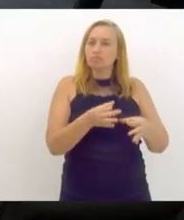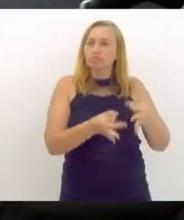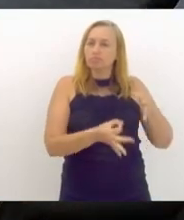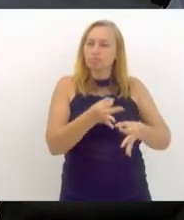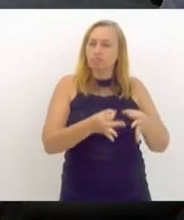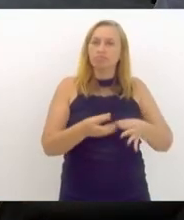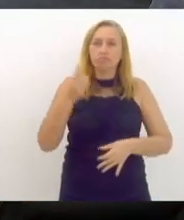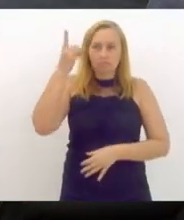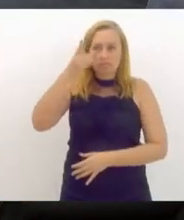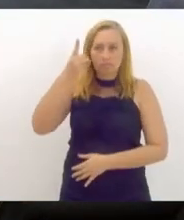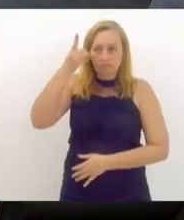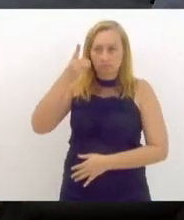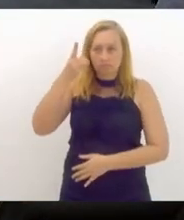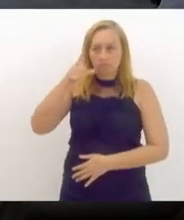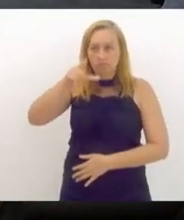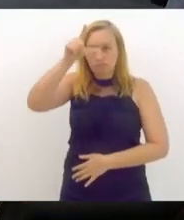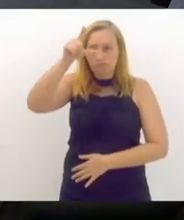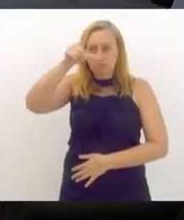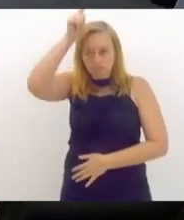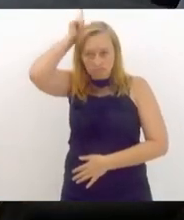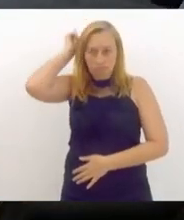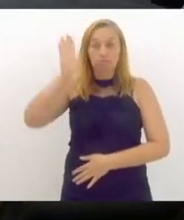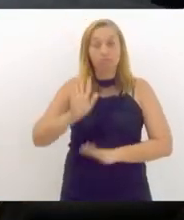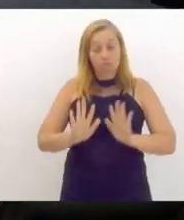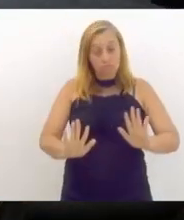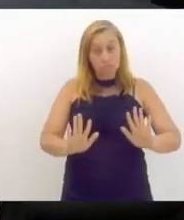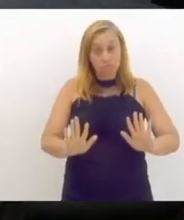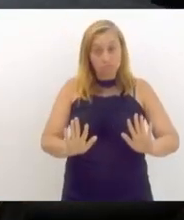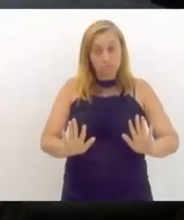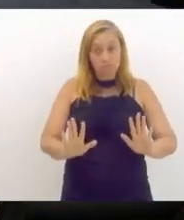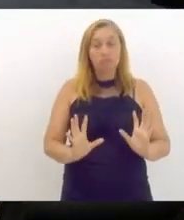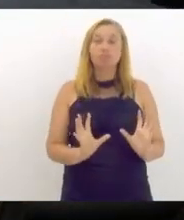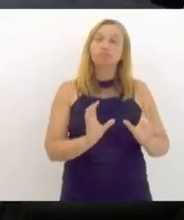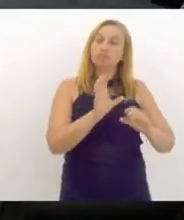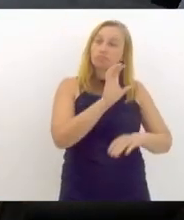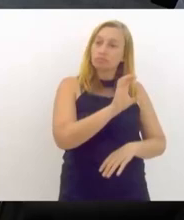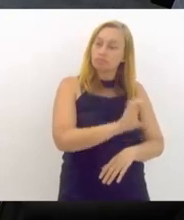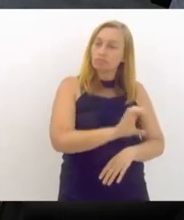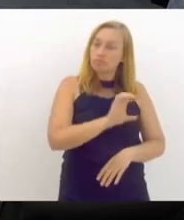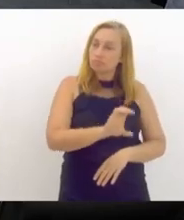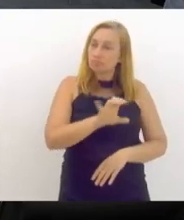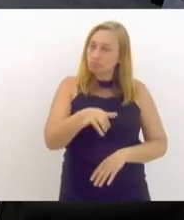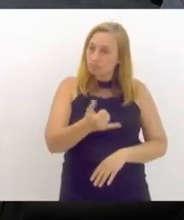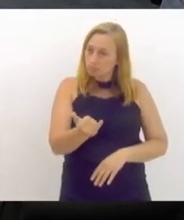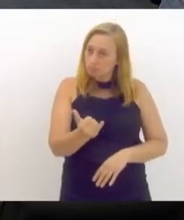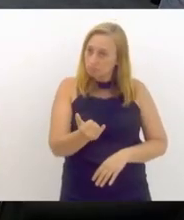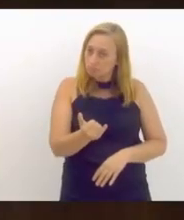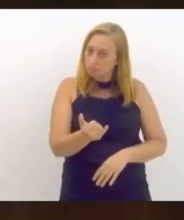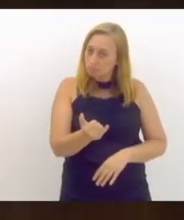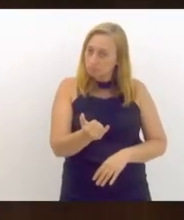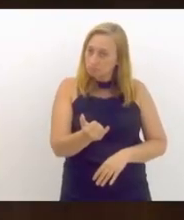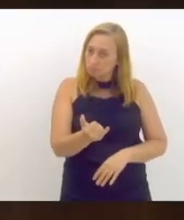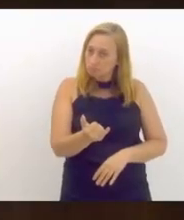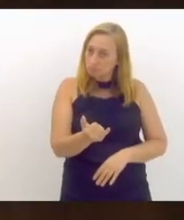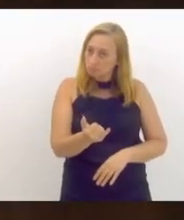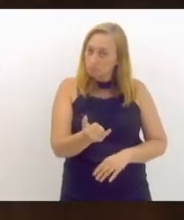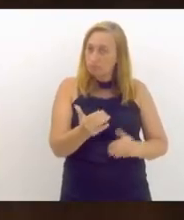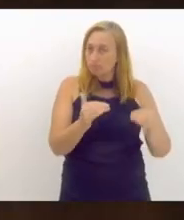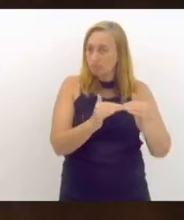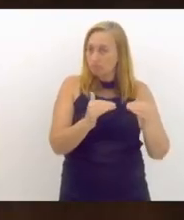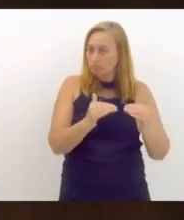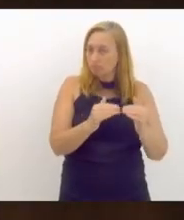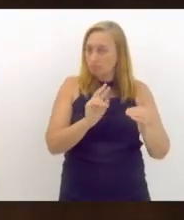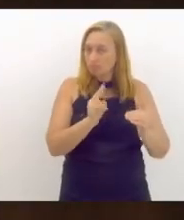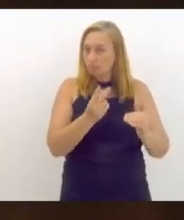Paulo. Me perdoe, Cavalo. Olha só, o parecer da CCJ... Quem concorda ou não